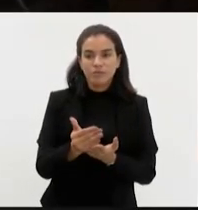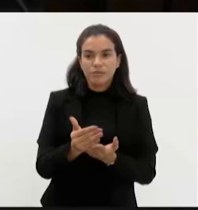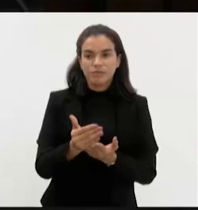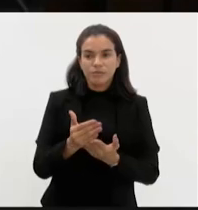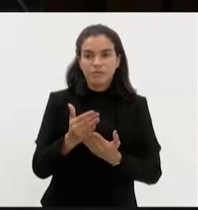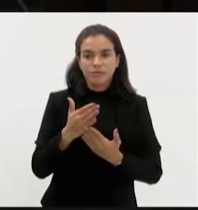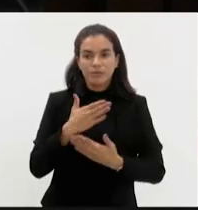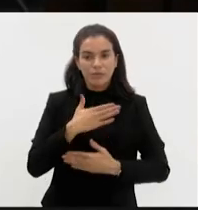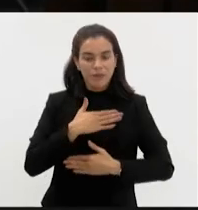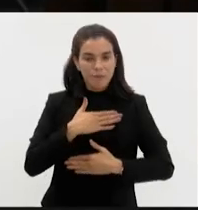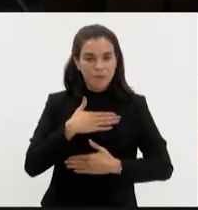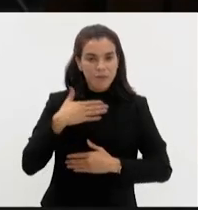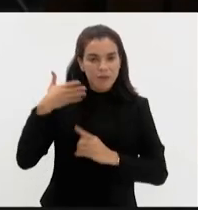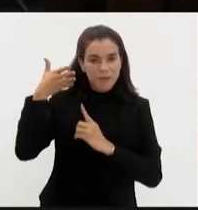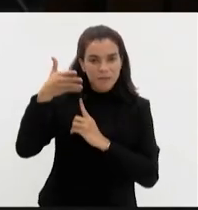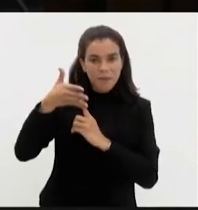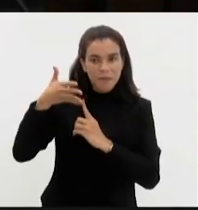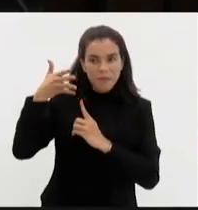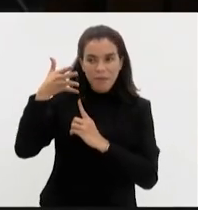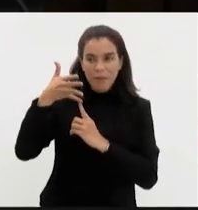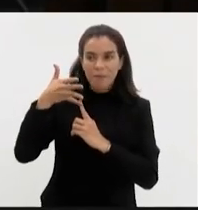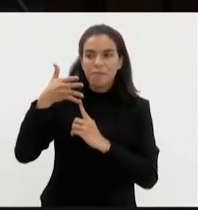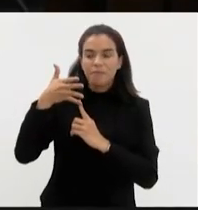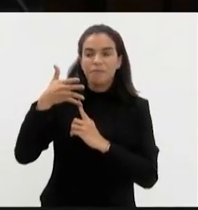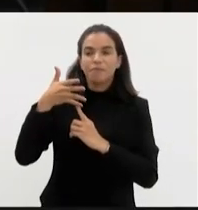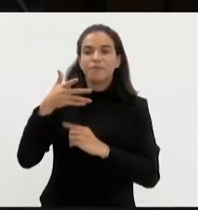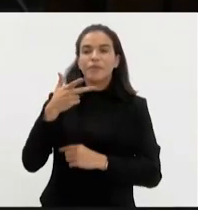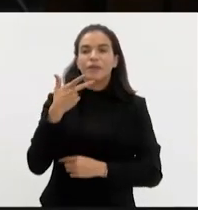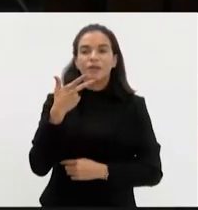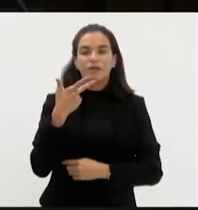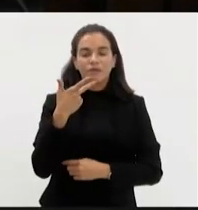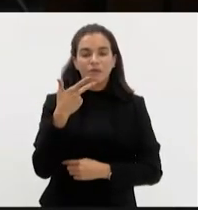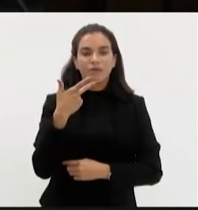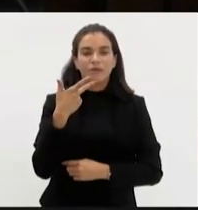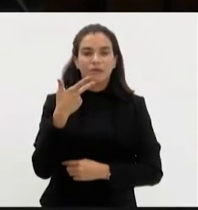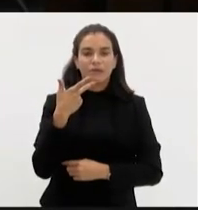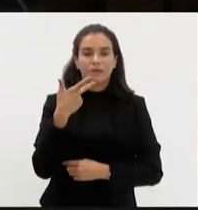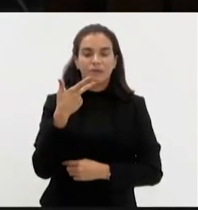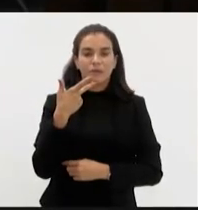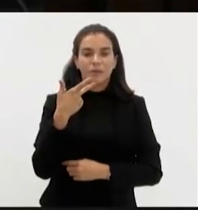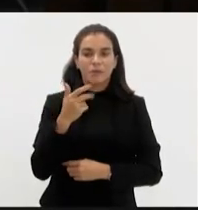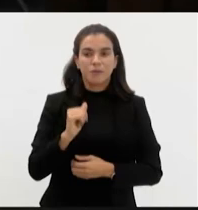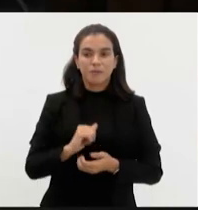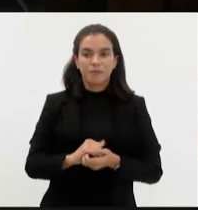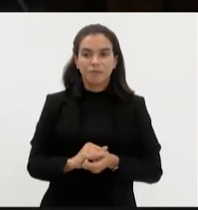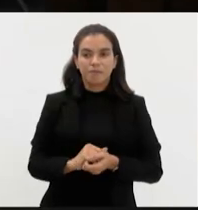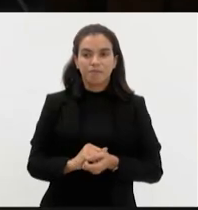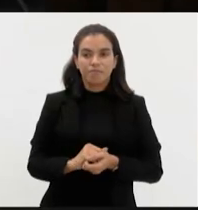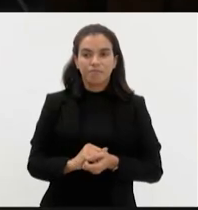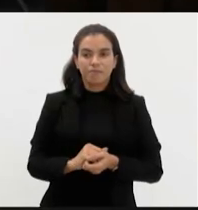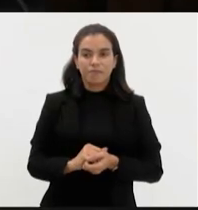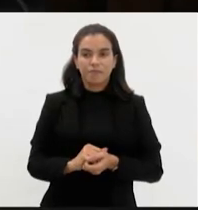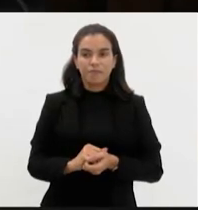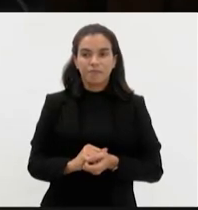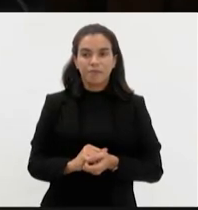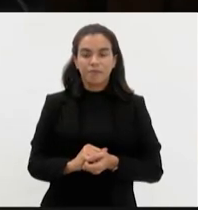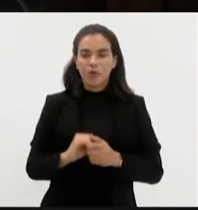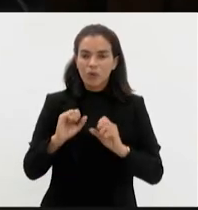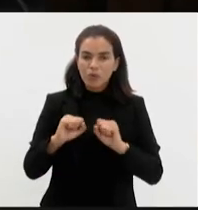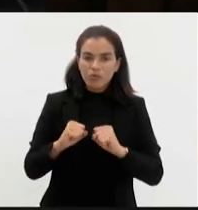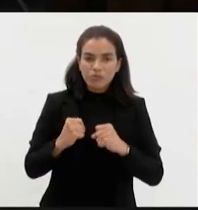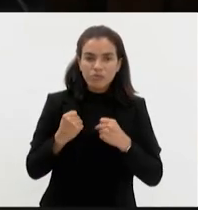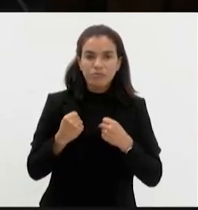minha intervenção eh dizendo que em grande medida o esforço